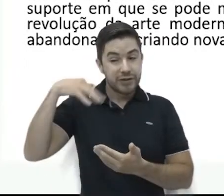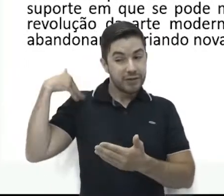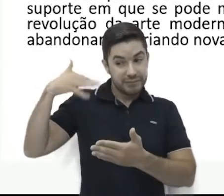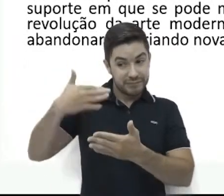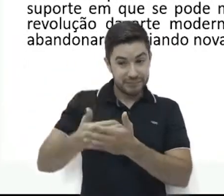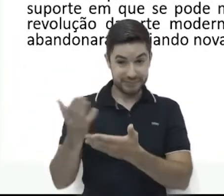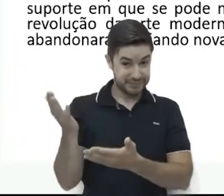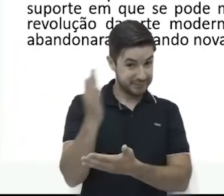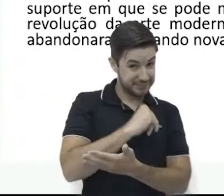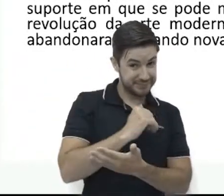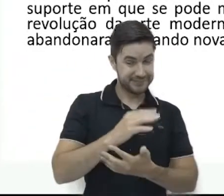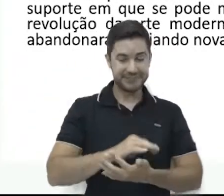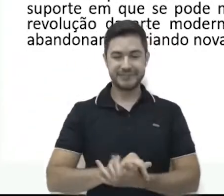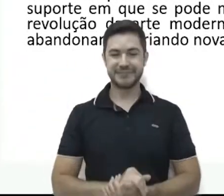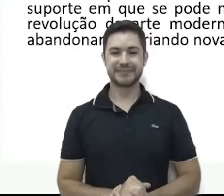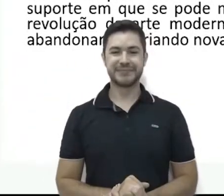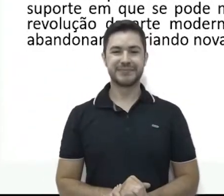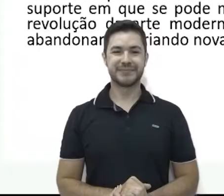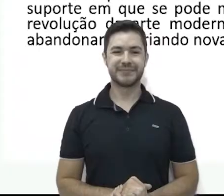lá?